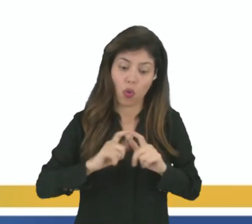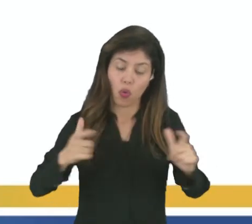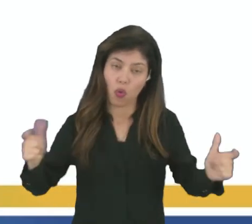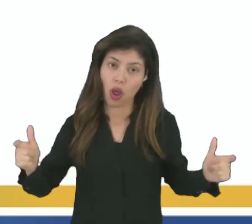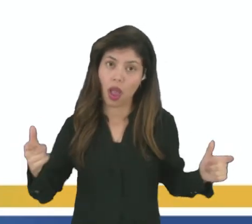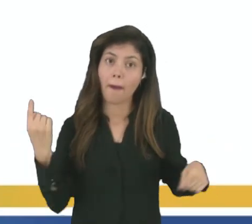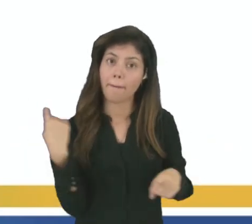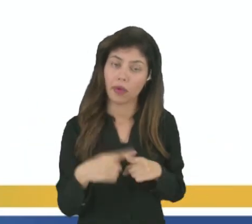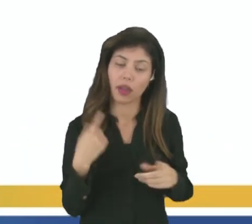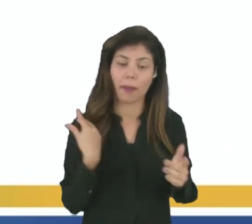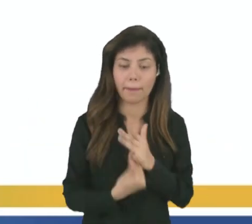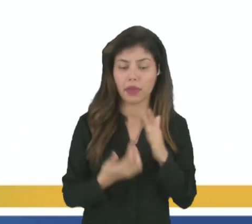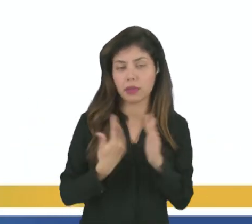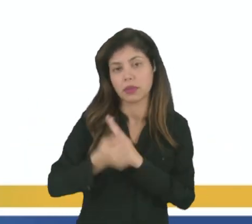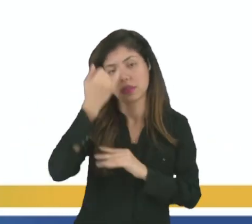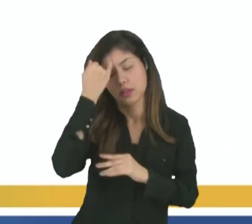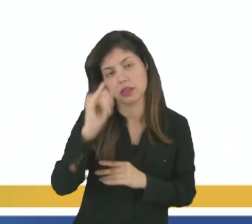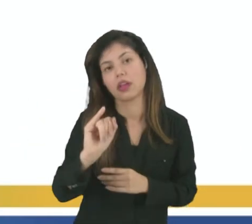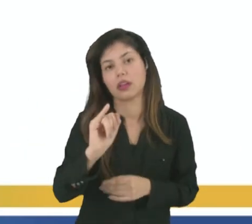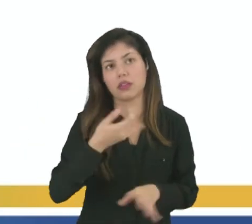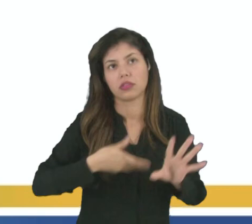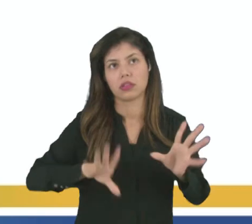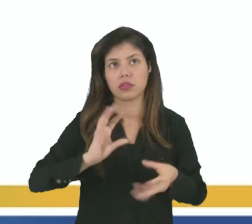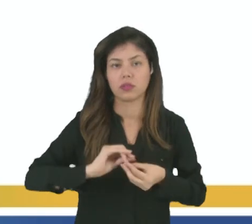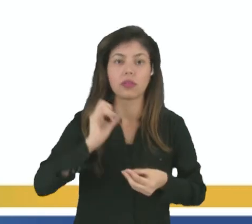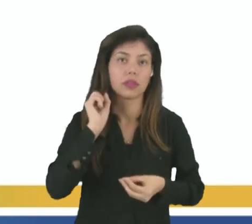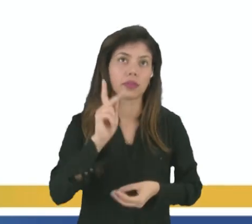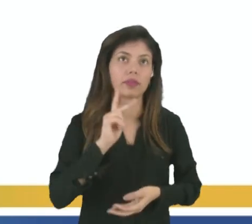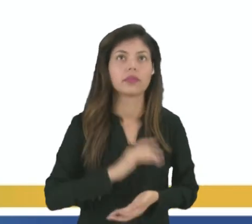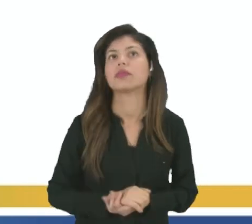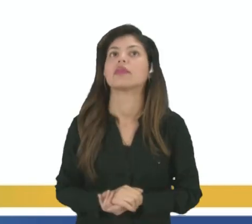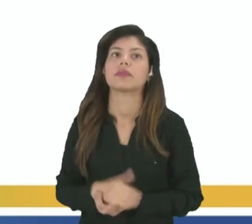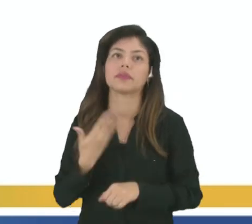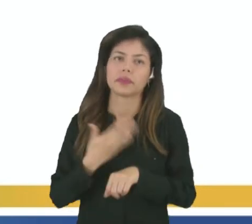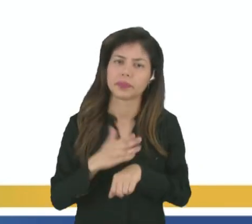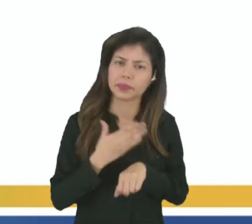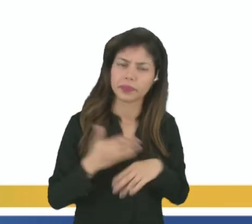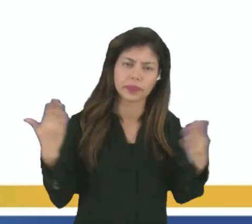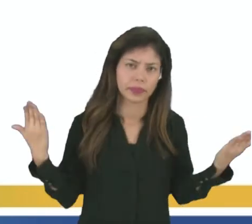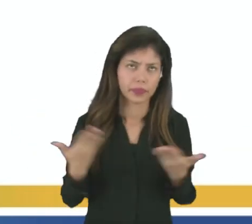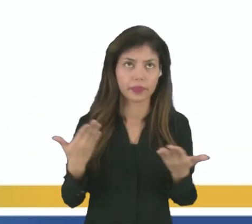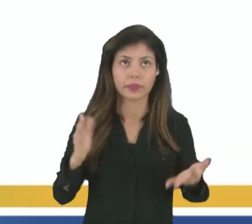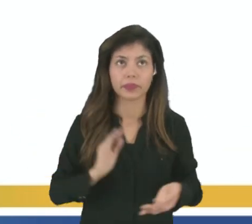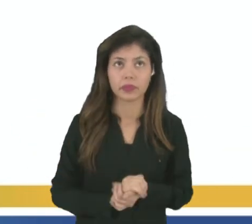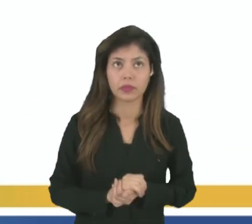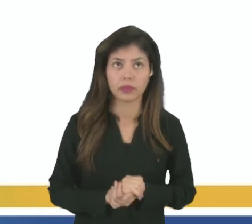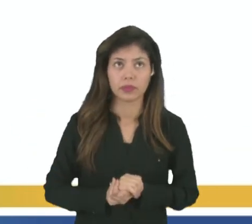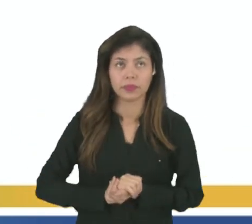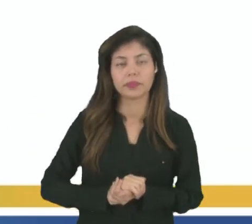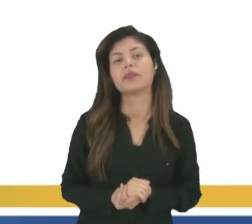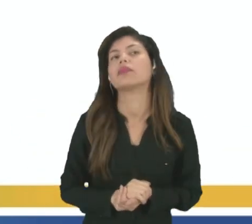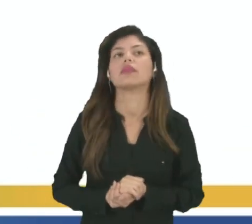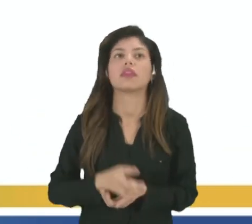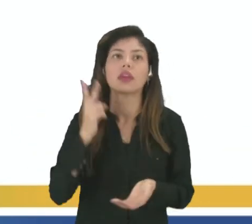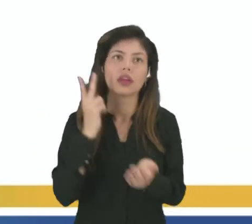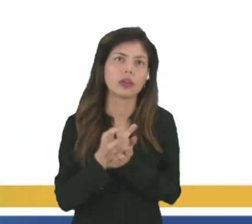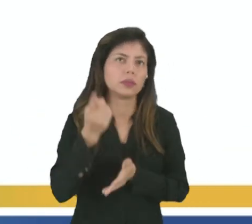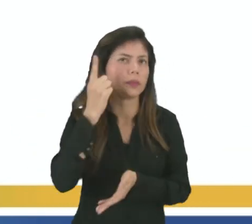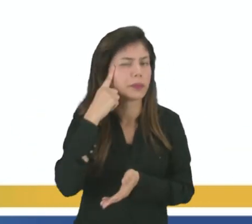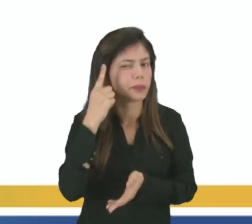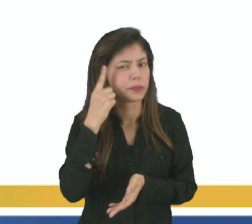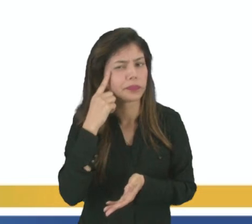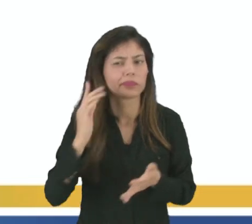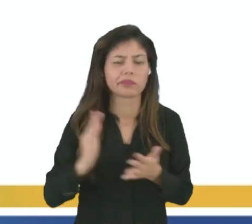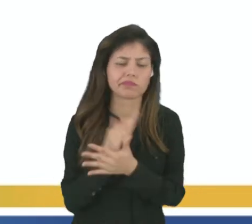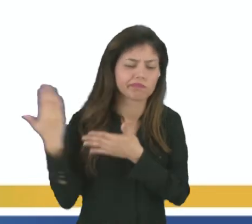porque afinal vai perder a ideia de resumo, ok? Então vamos para a nossa atividade. Sempre pensando em algo